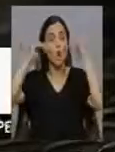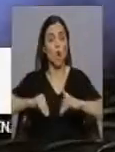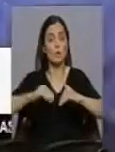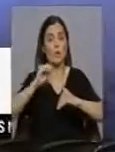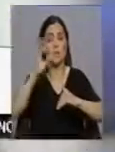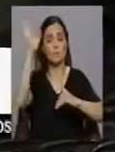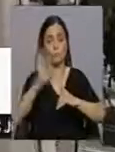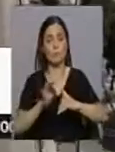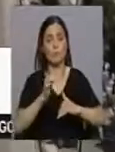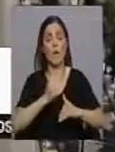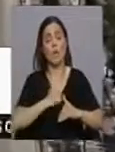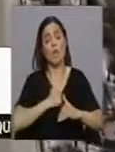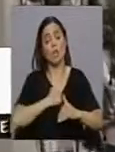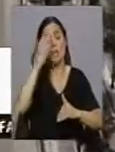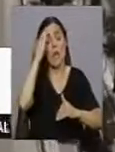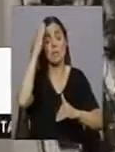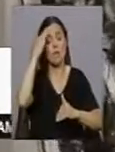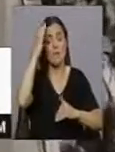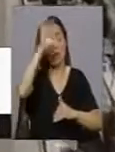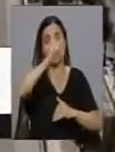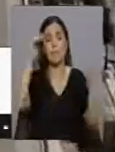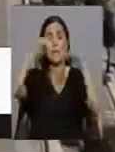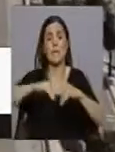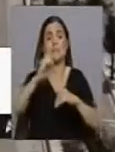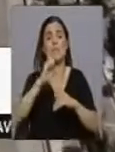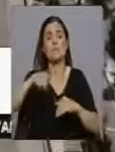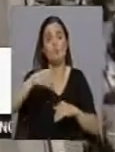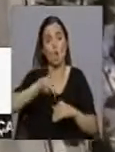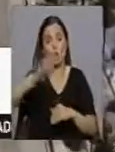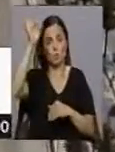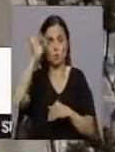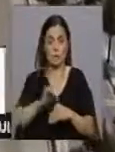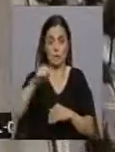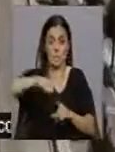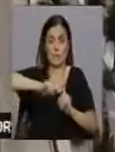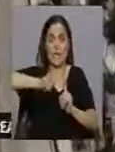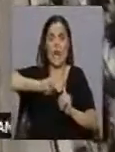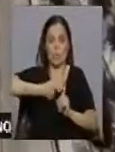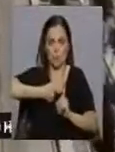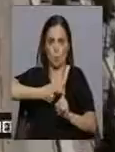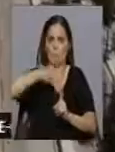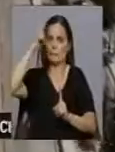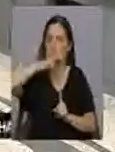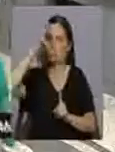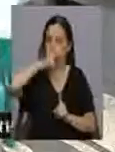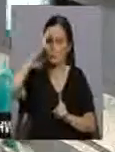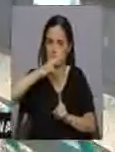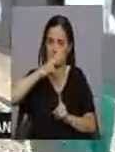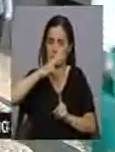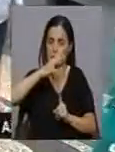porcento a católica entende que a previsão do governo de queda de 6,9 por cento este ano é demasiado